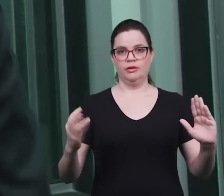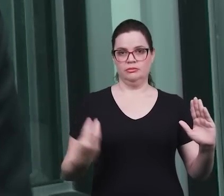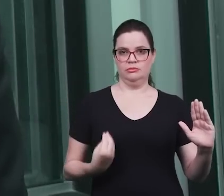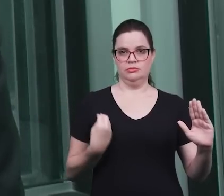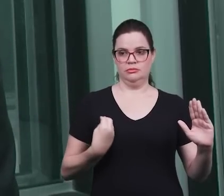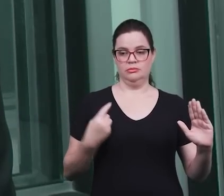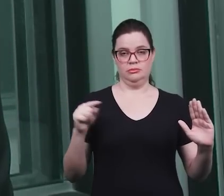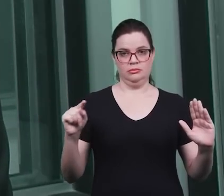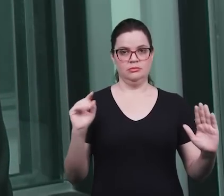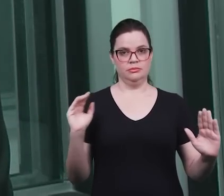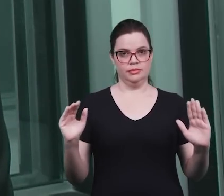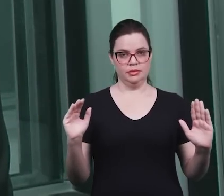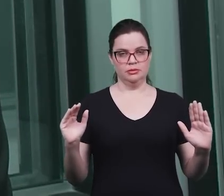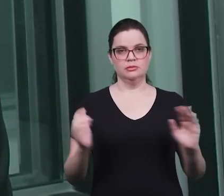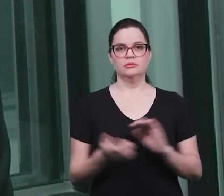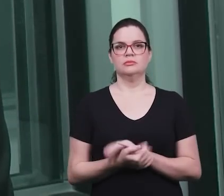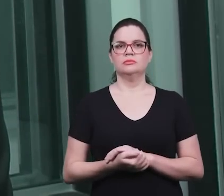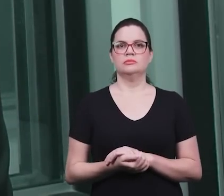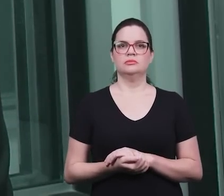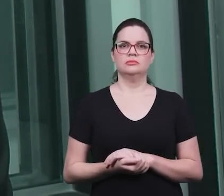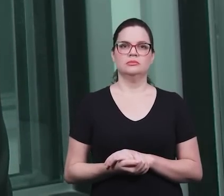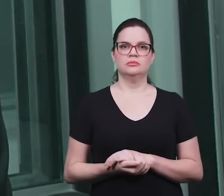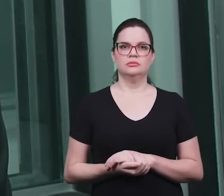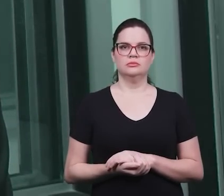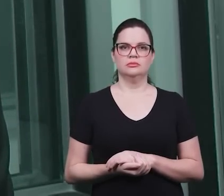Certo. E, enfim,